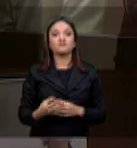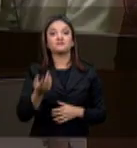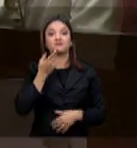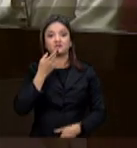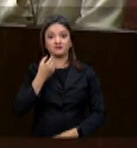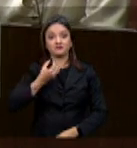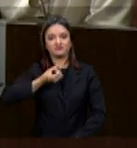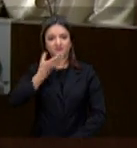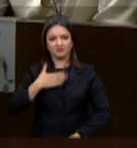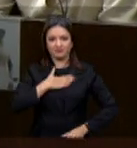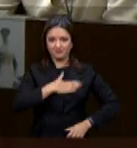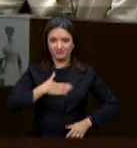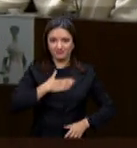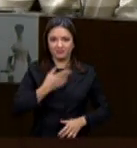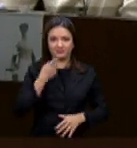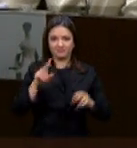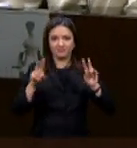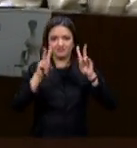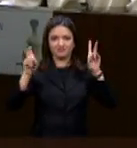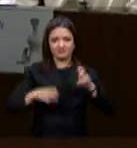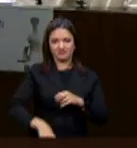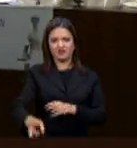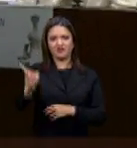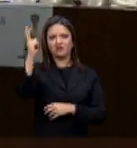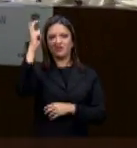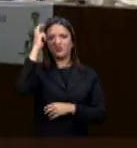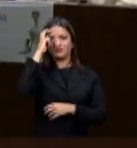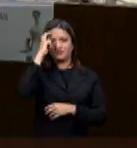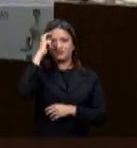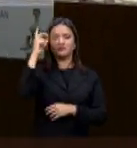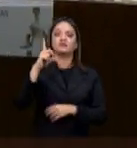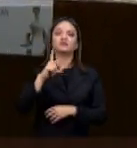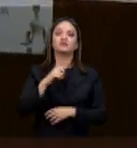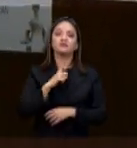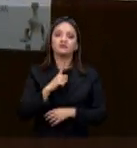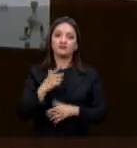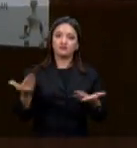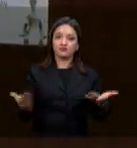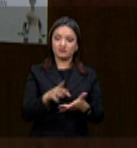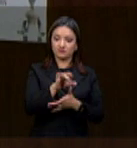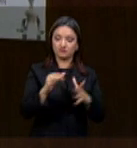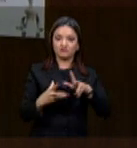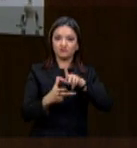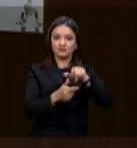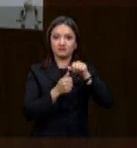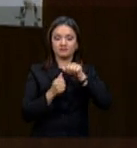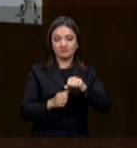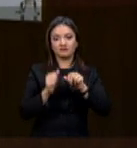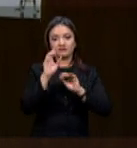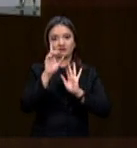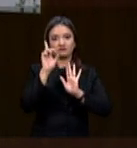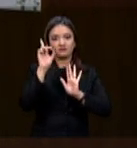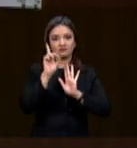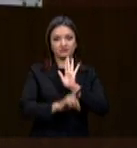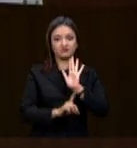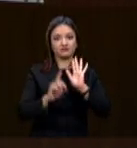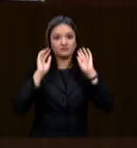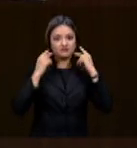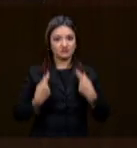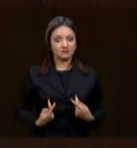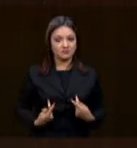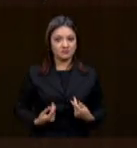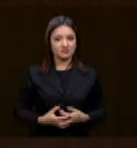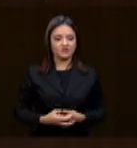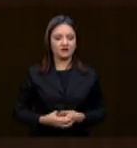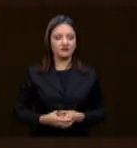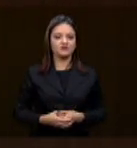Humanos e ainda tendo o privilégio de estar entre mulheres que pensam, agem e decidem tantas coisas importantes para as nossas